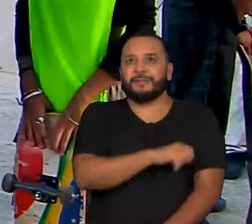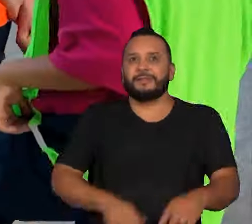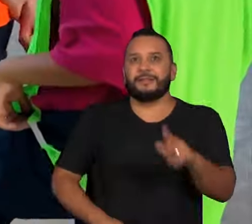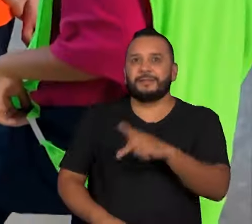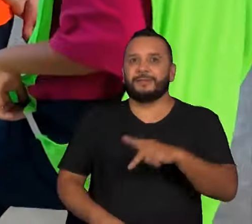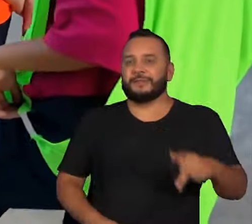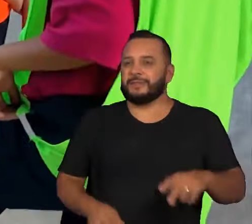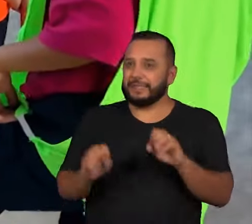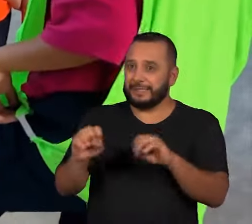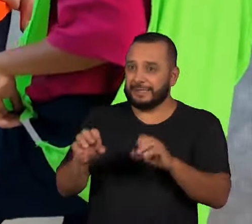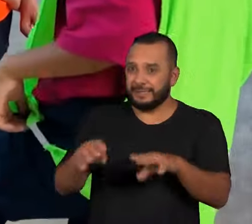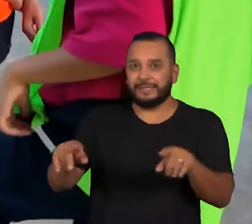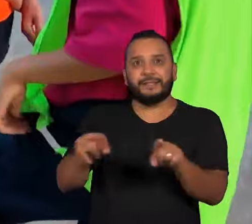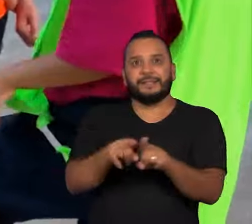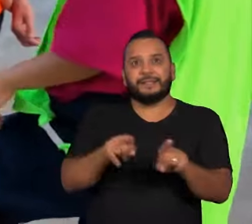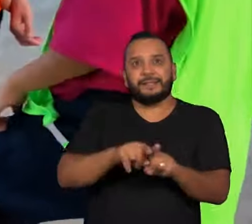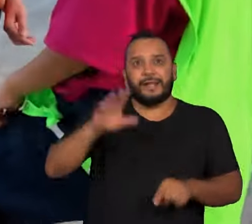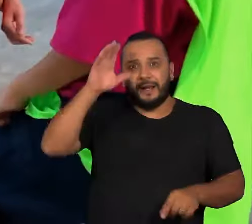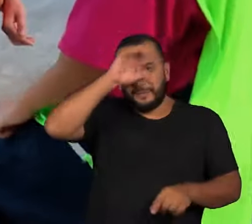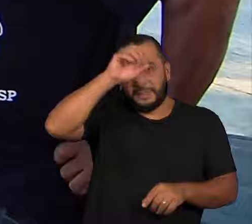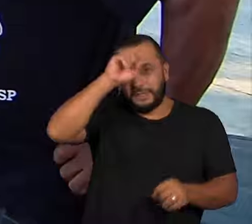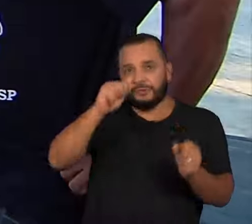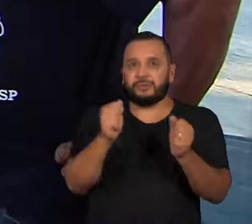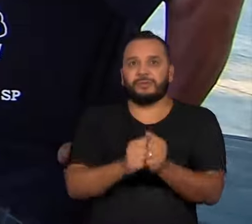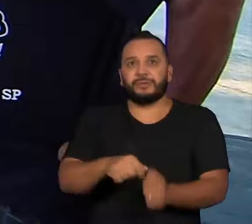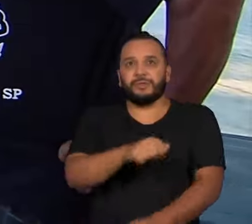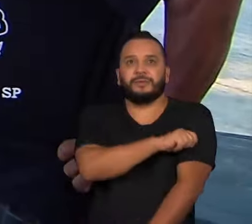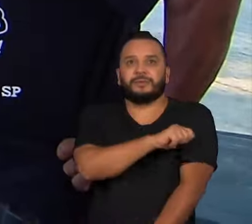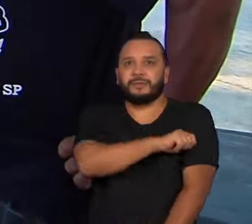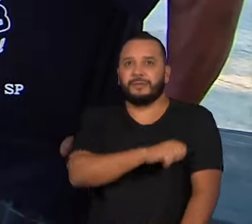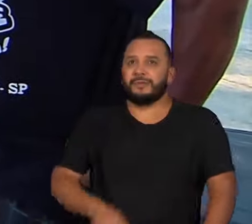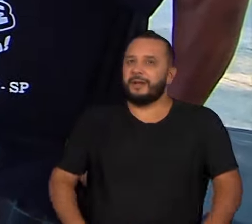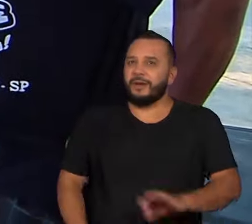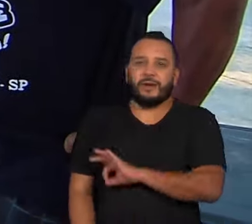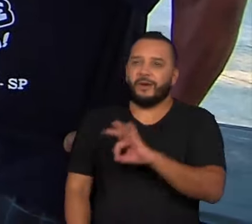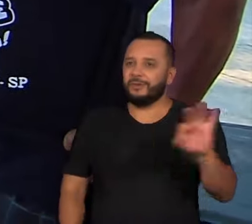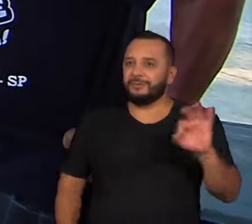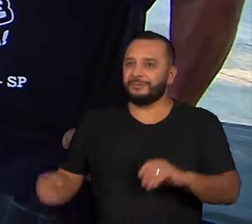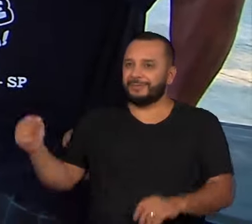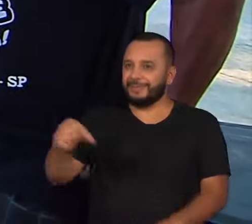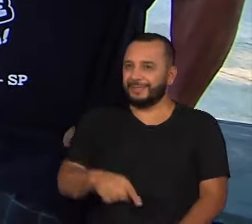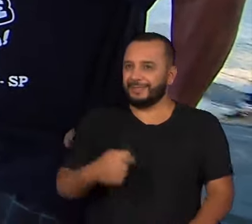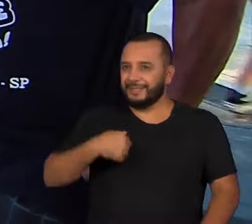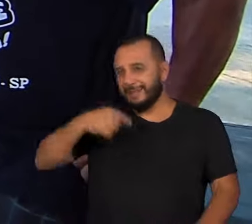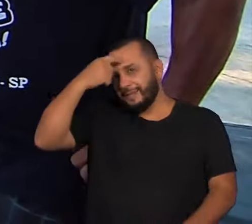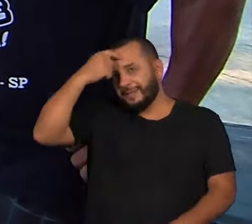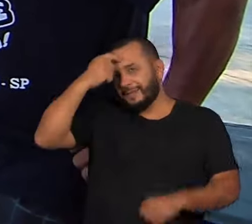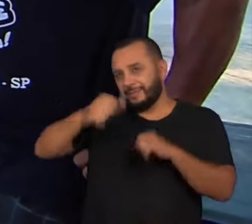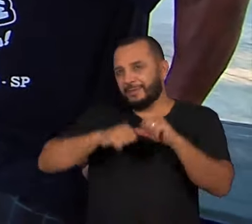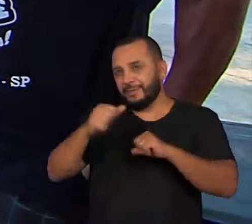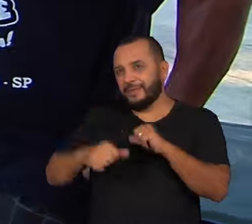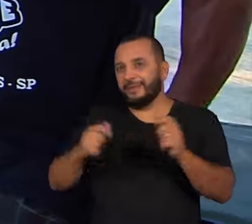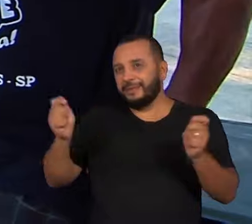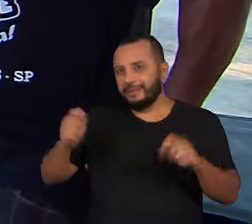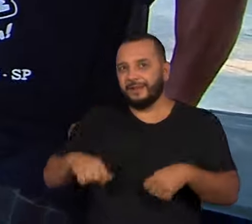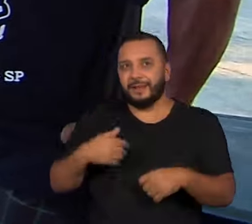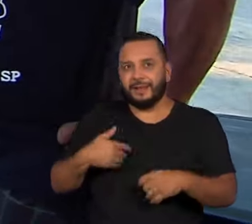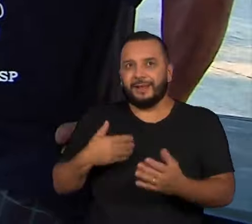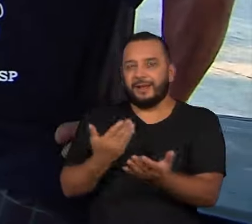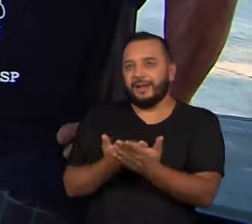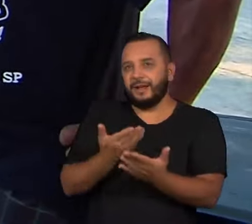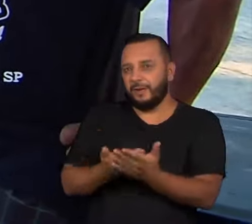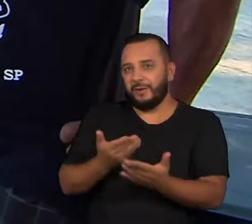ensinam, mas também aprendem com os alunos. É ótimo ele vir aqui porque ele vai mudar a cabeça dele, ele vai conseguir melhorar as aulas